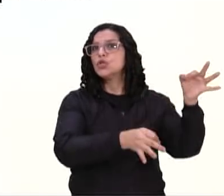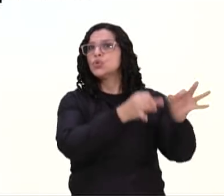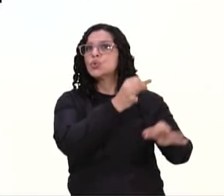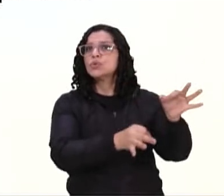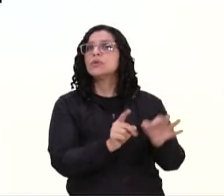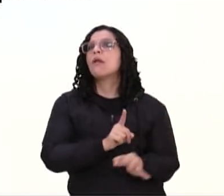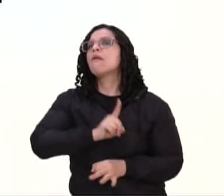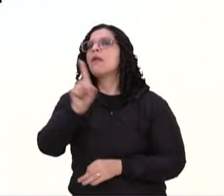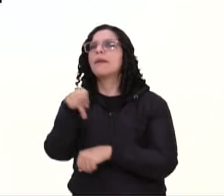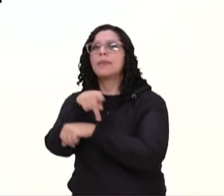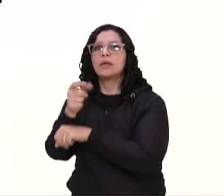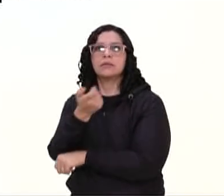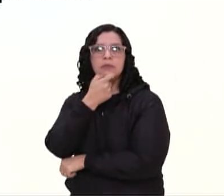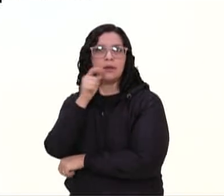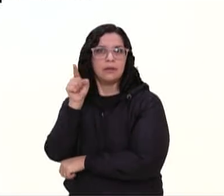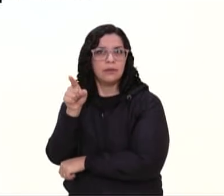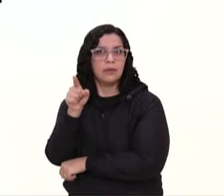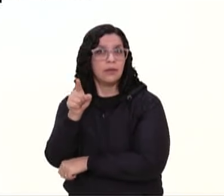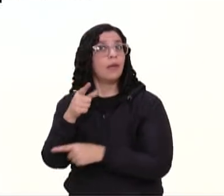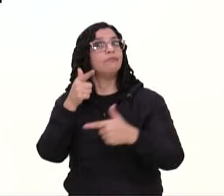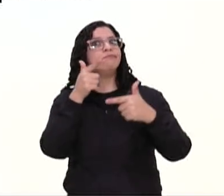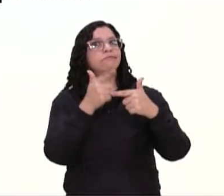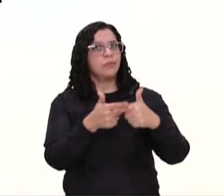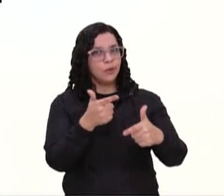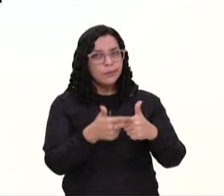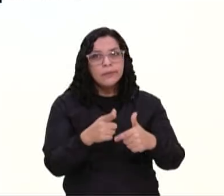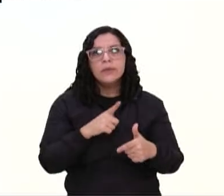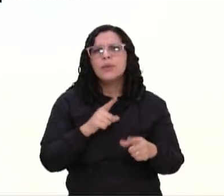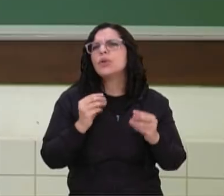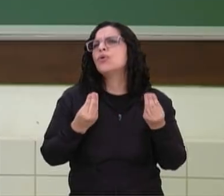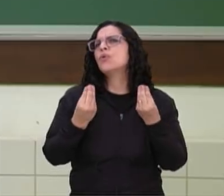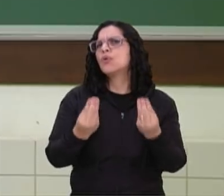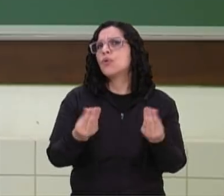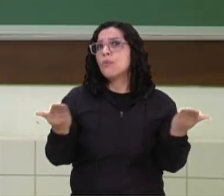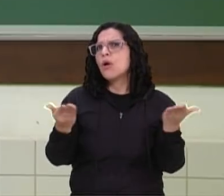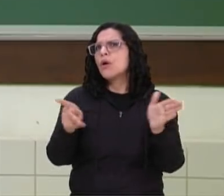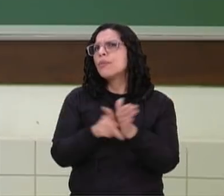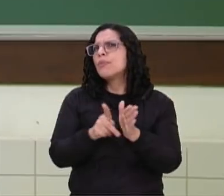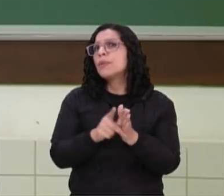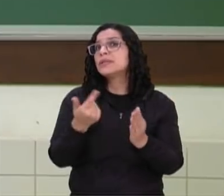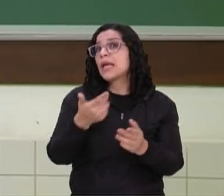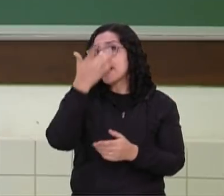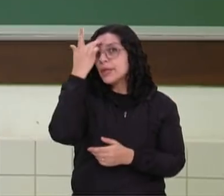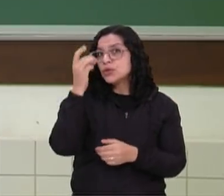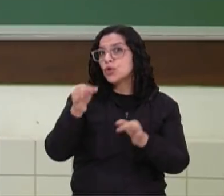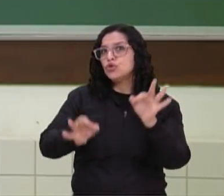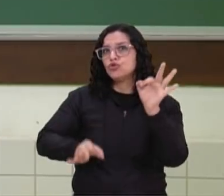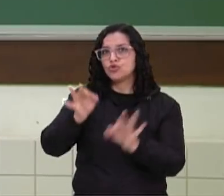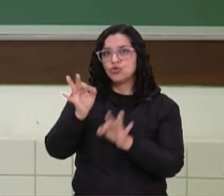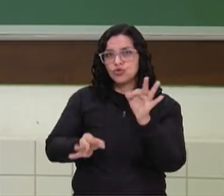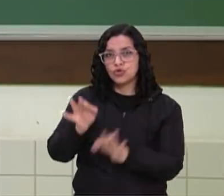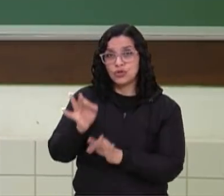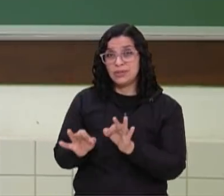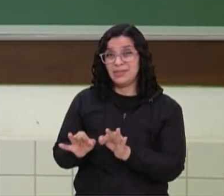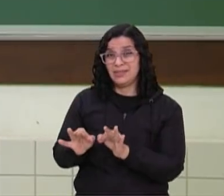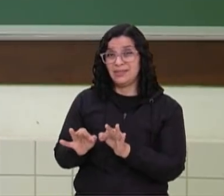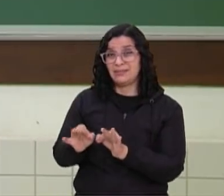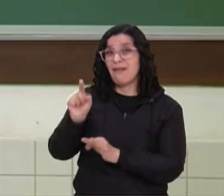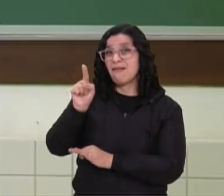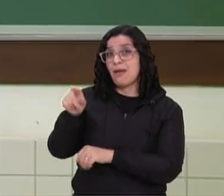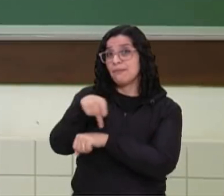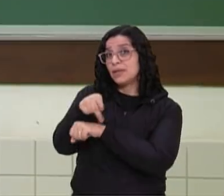na Inglaterra. E isso vai gerar um grande problema, porque qual será a possibilidade de que um tribunal formado por ingleses